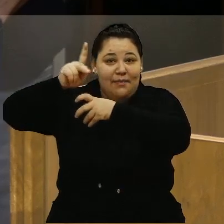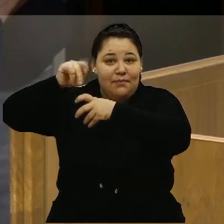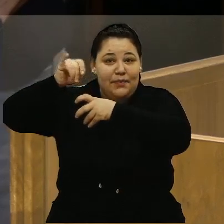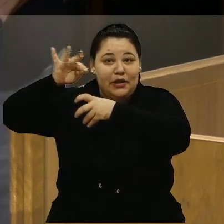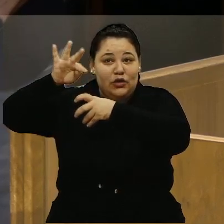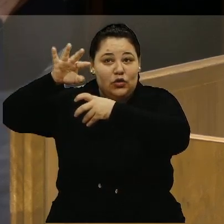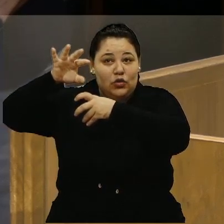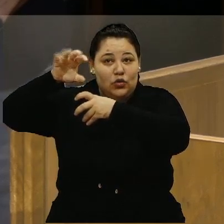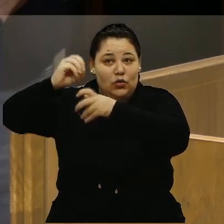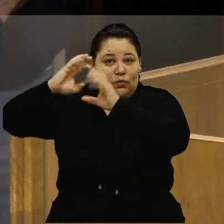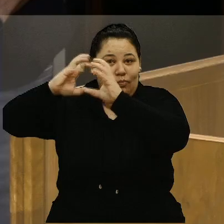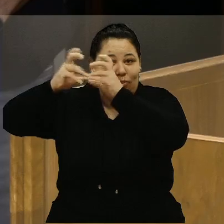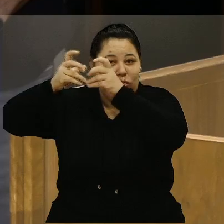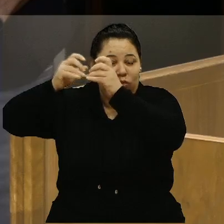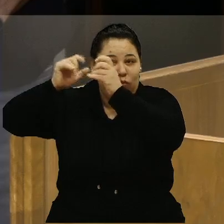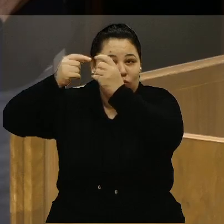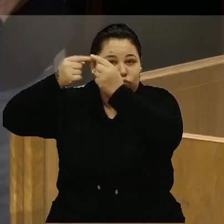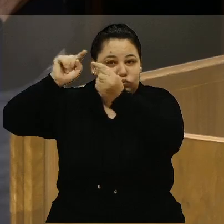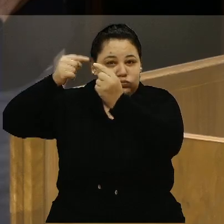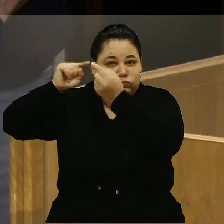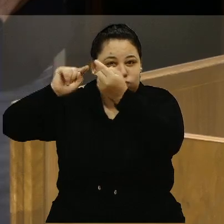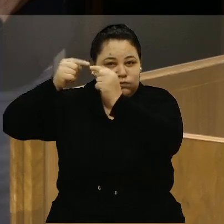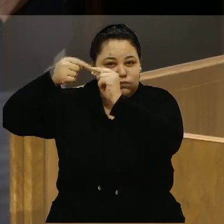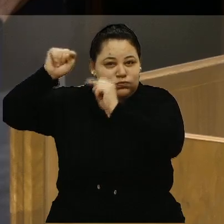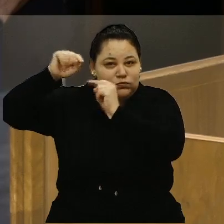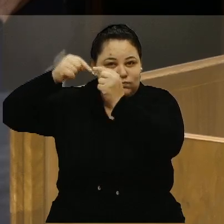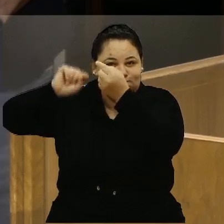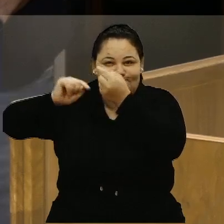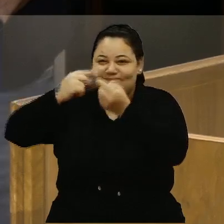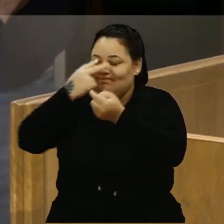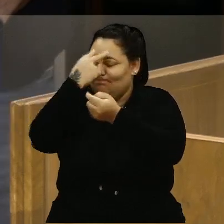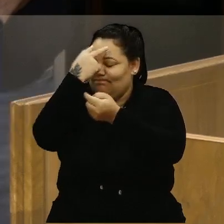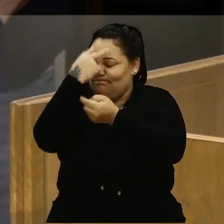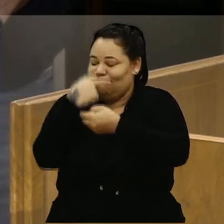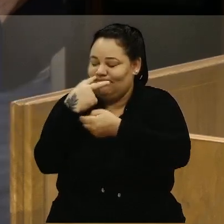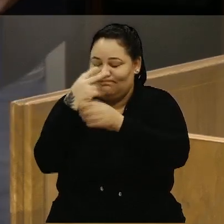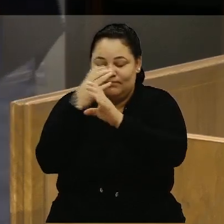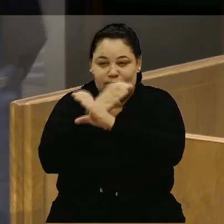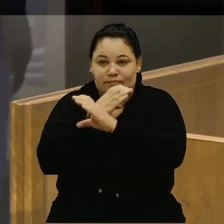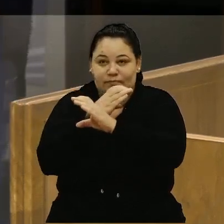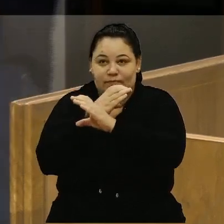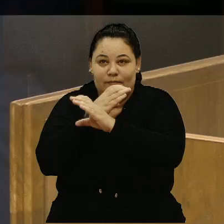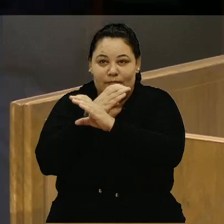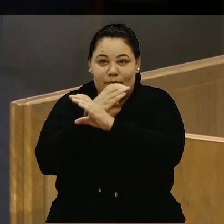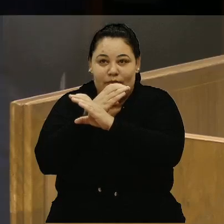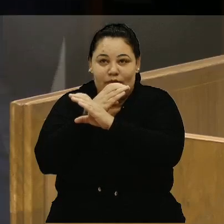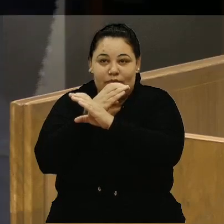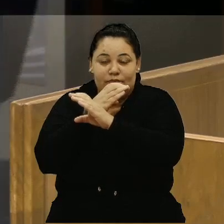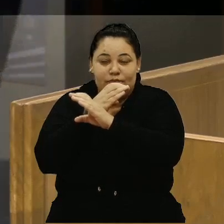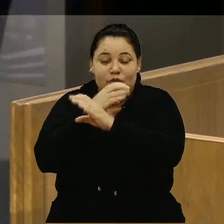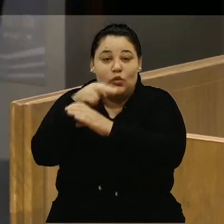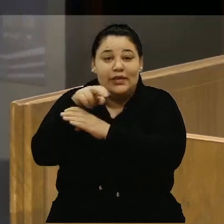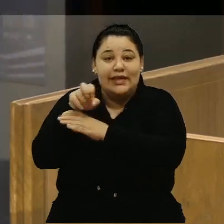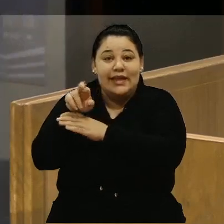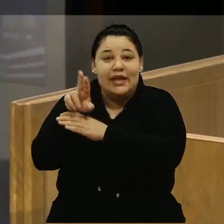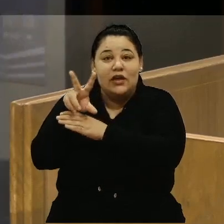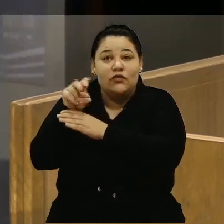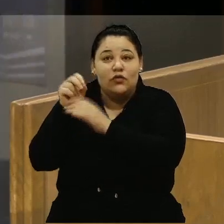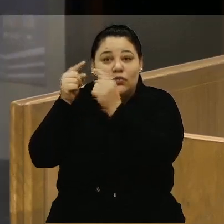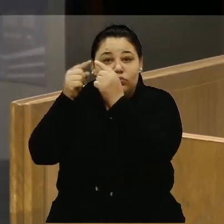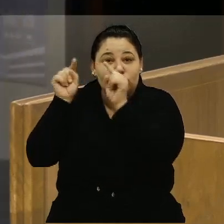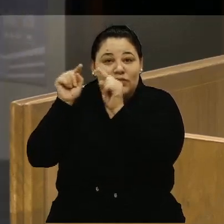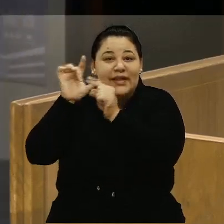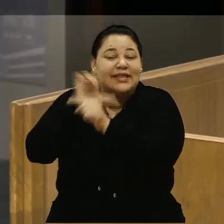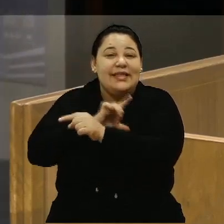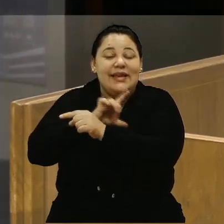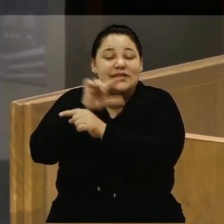hipoplasia dos nervos ópticos. Ou seja, ele não enxerga. O nervinho dele, o nervo óptico dele, ele possui